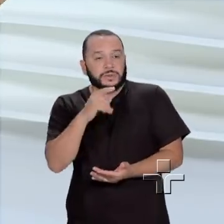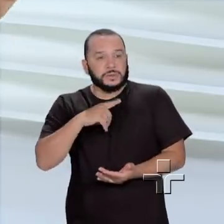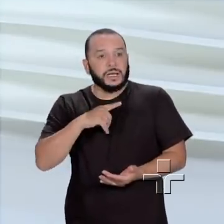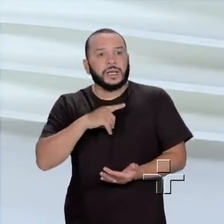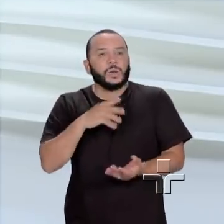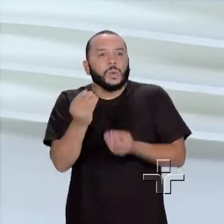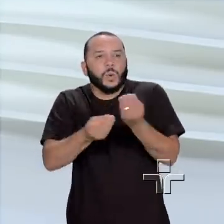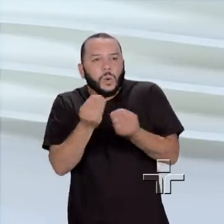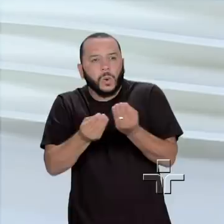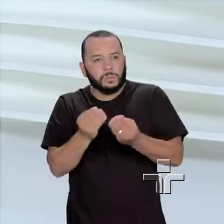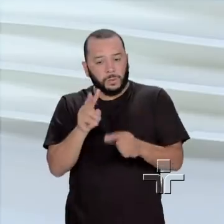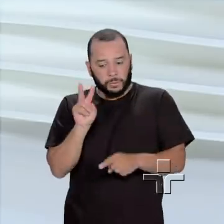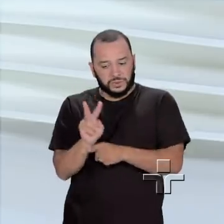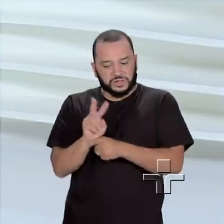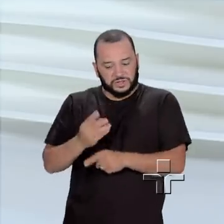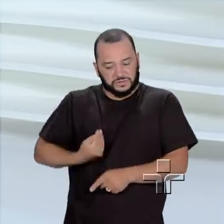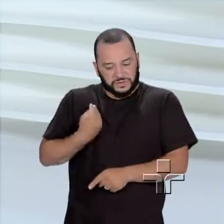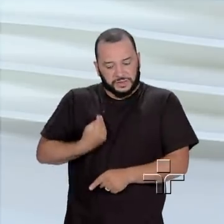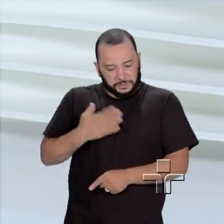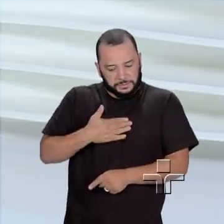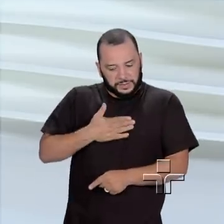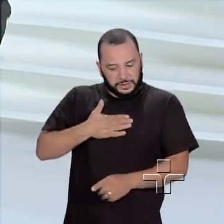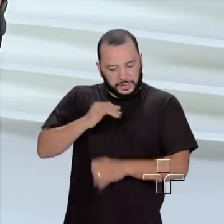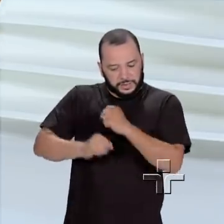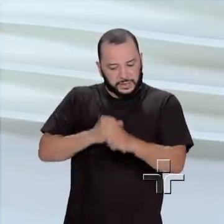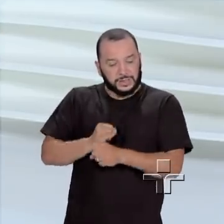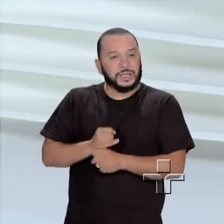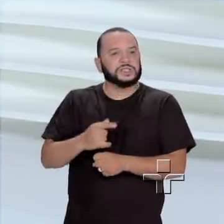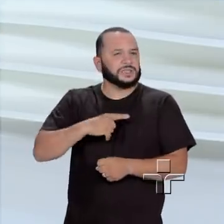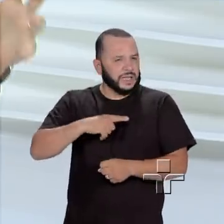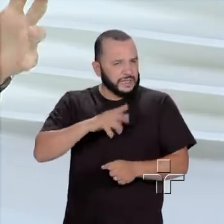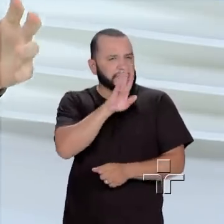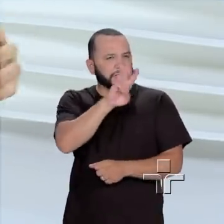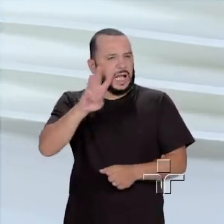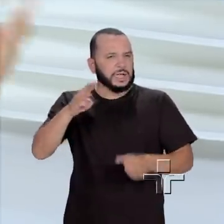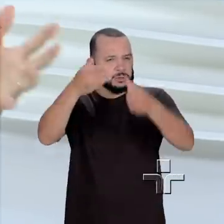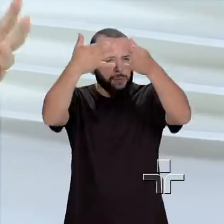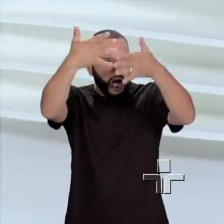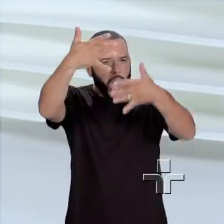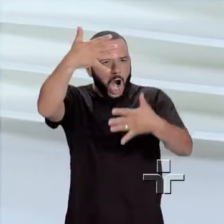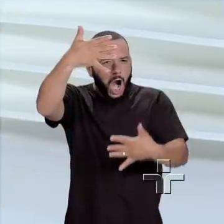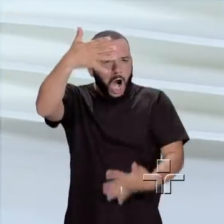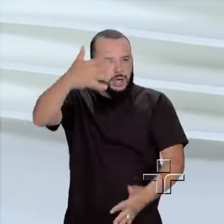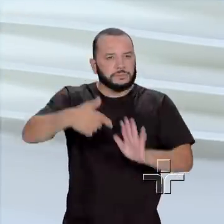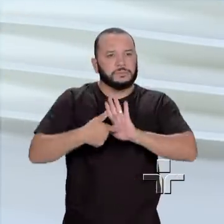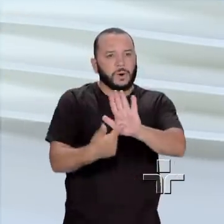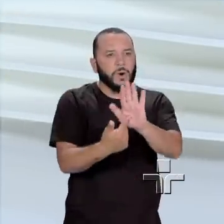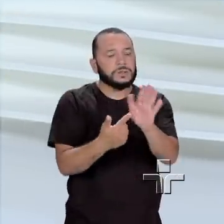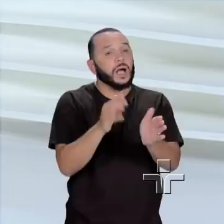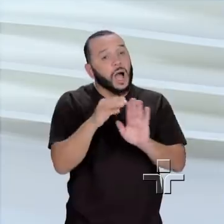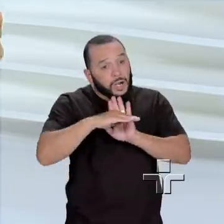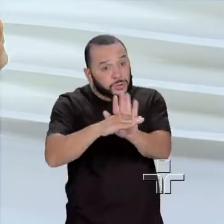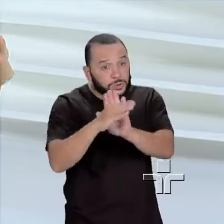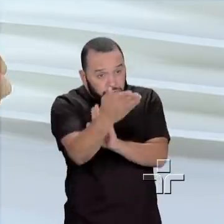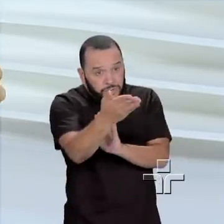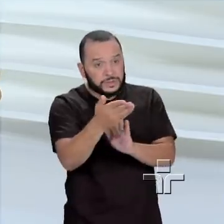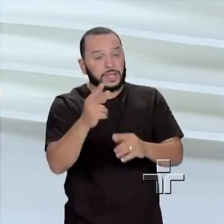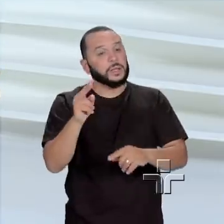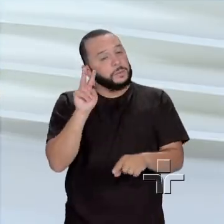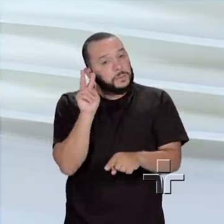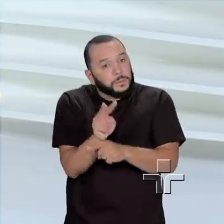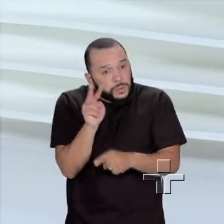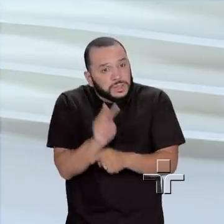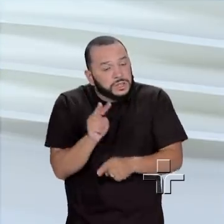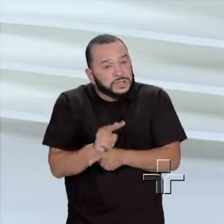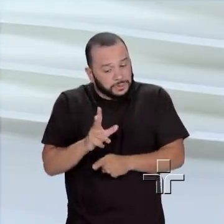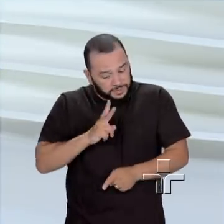como proteger a minha privacidade na internet. Tem N sites de boa fé que ajudam você a fazer isso. Tem respostas,